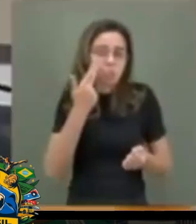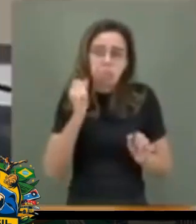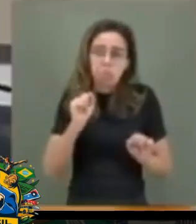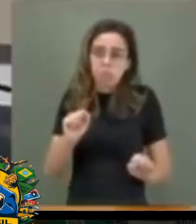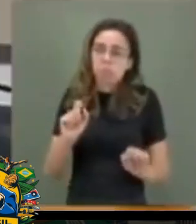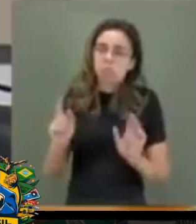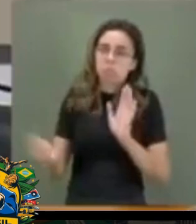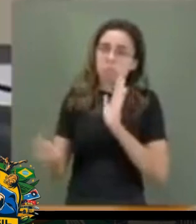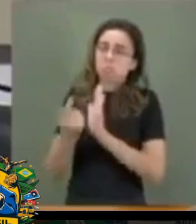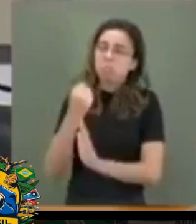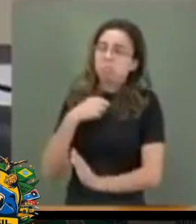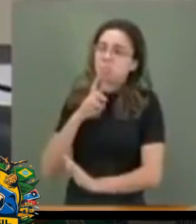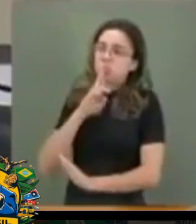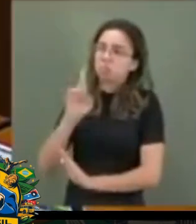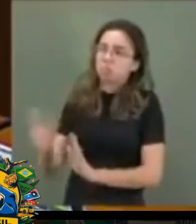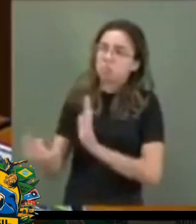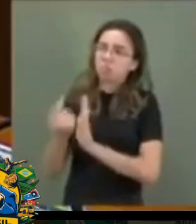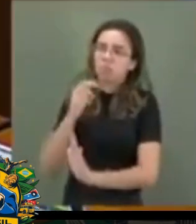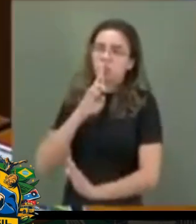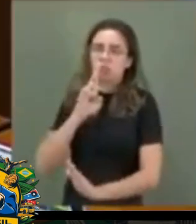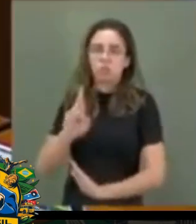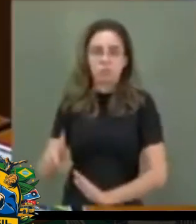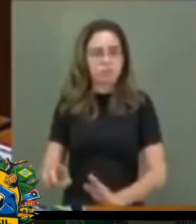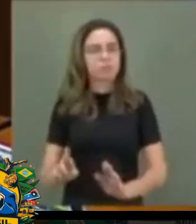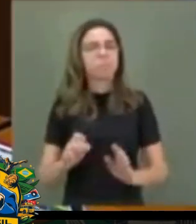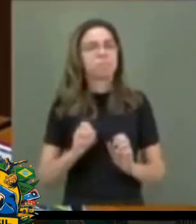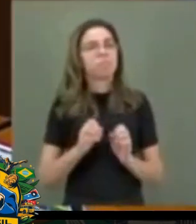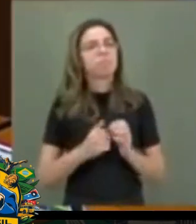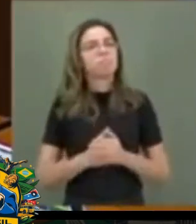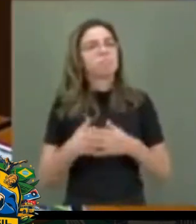perguntando, Perfeito.